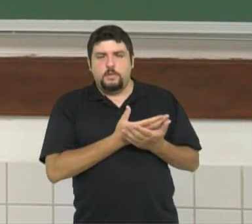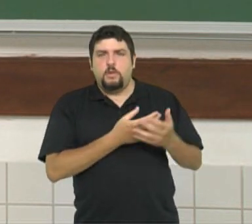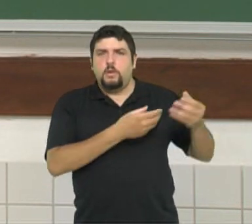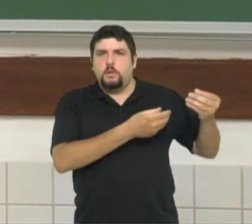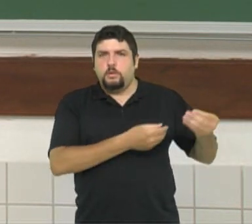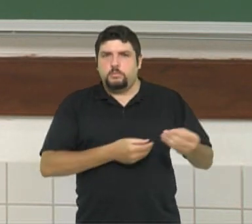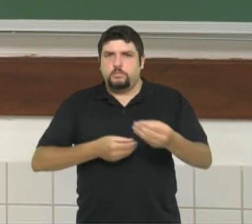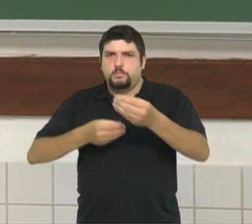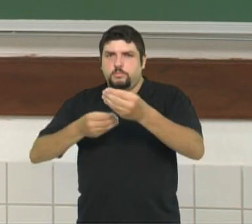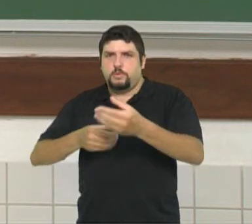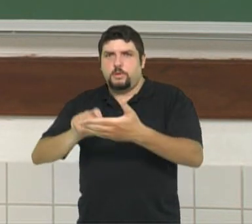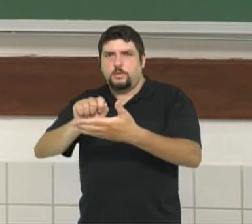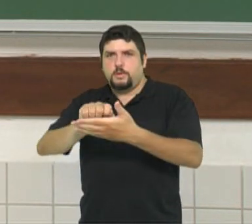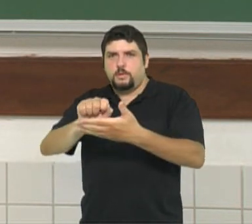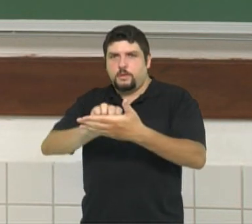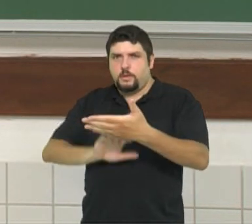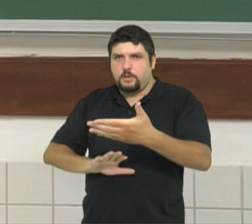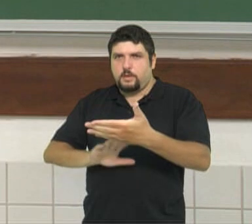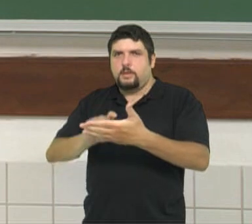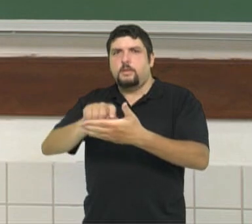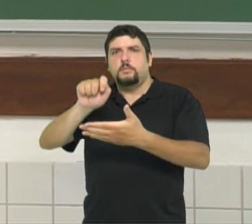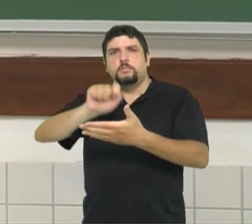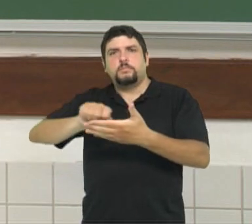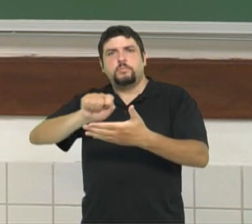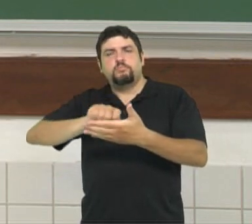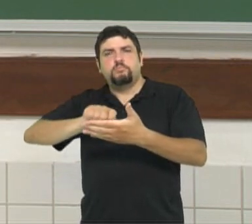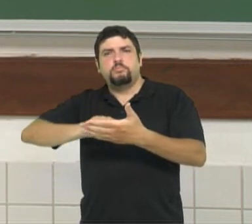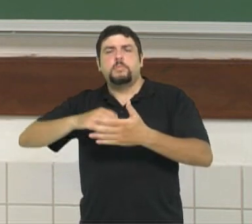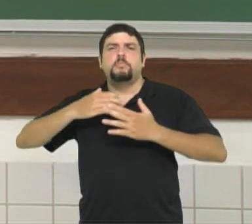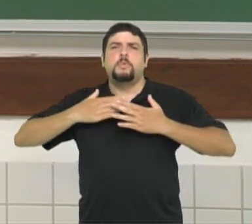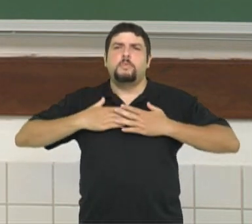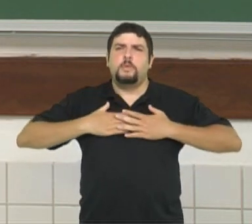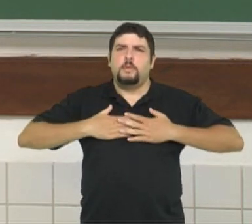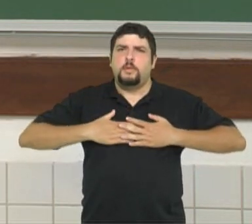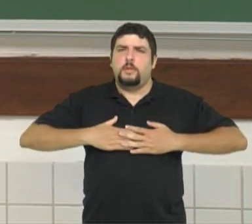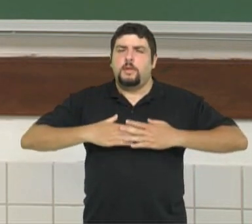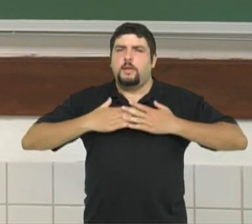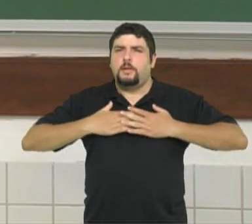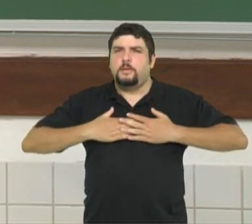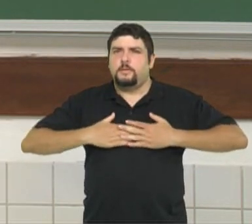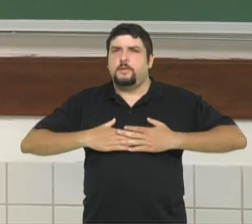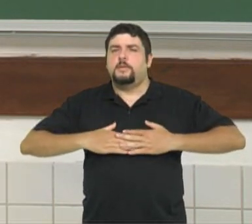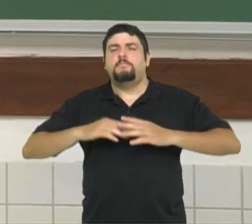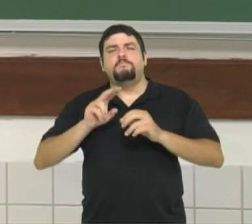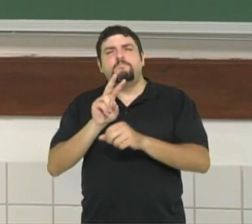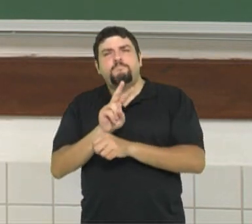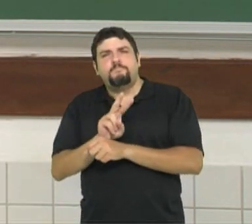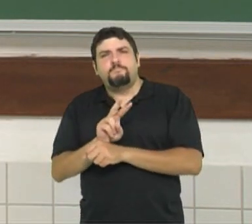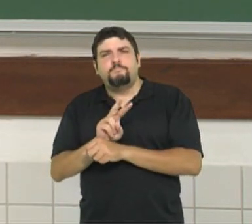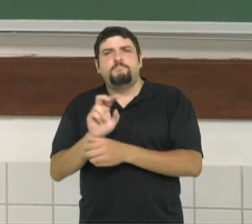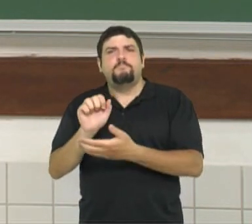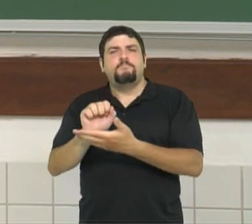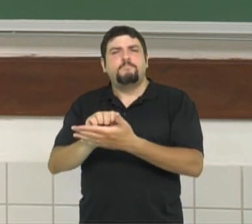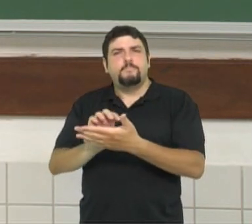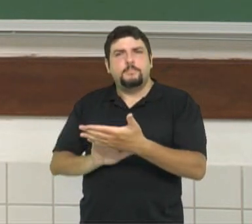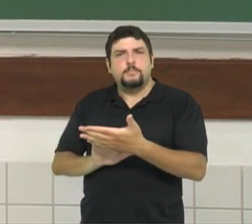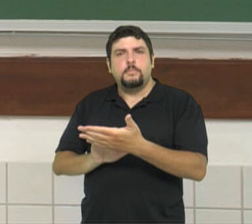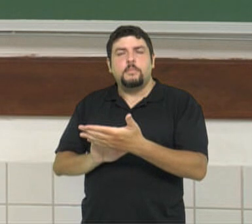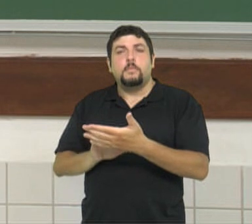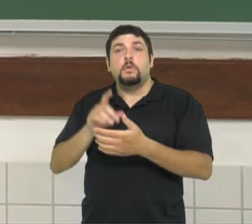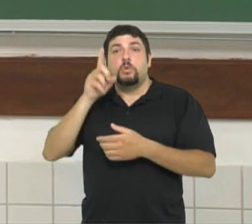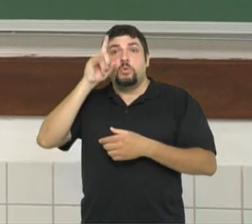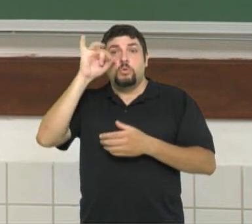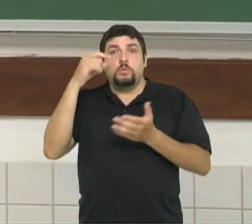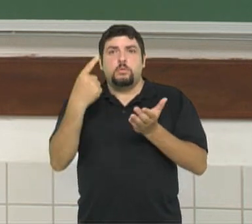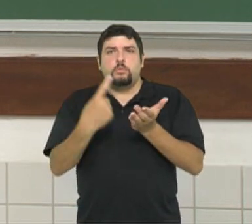as atividades impressas, leve-as para casa, faça-as com muito capricho, muita dedicação e no dia